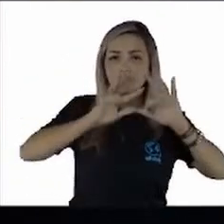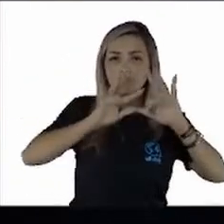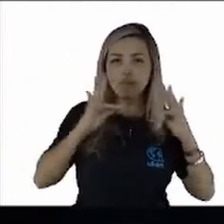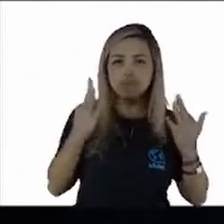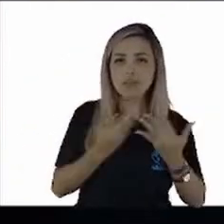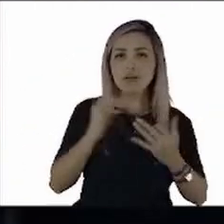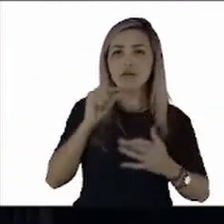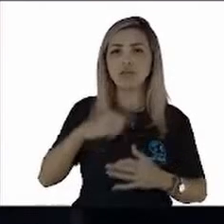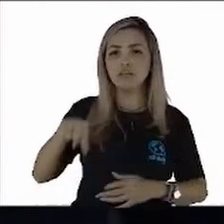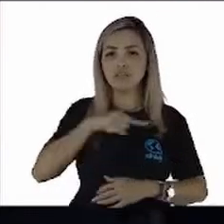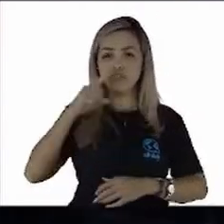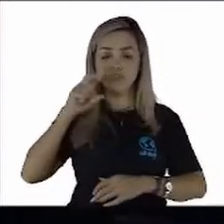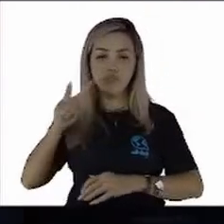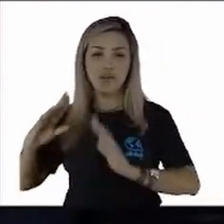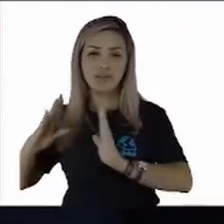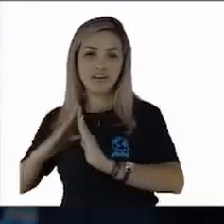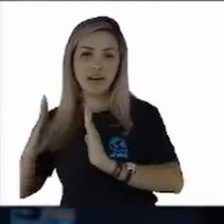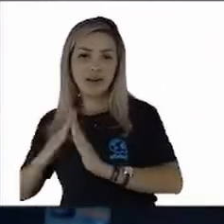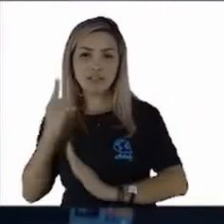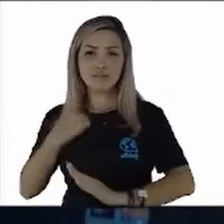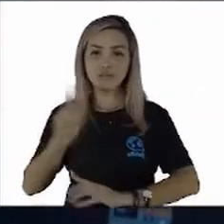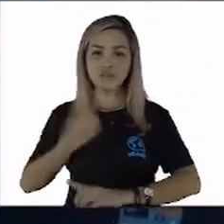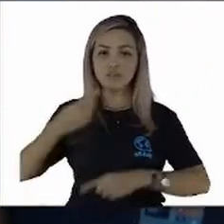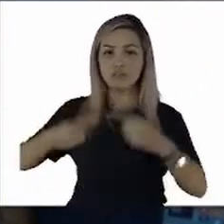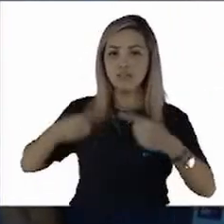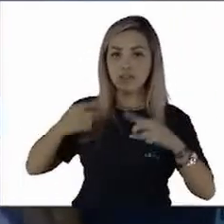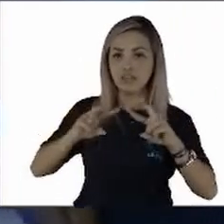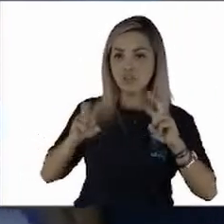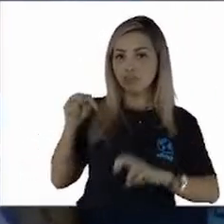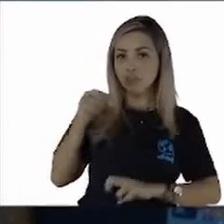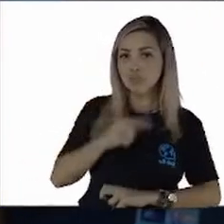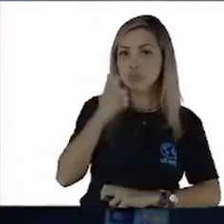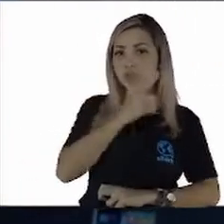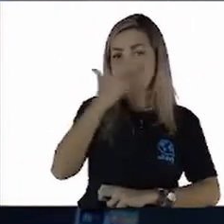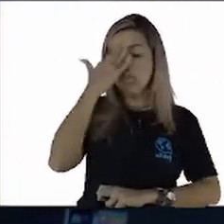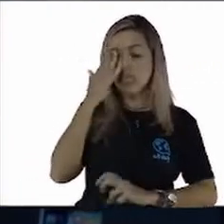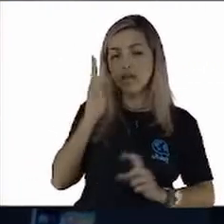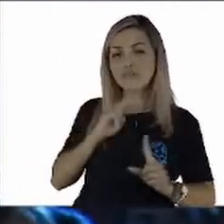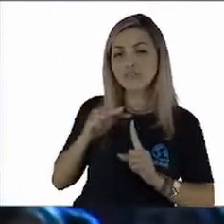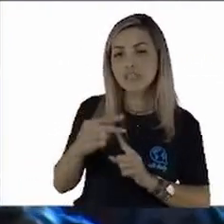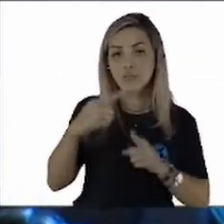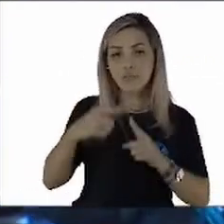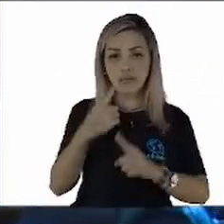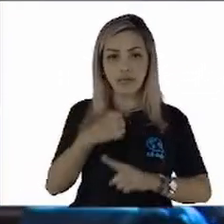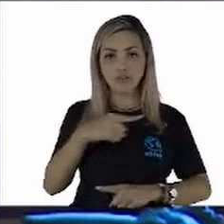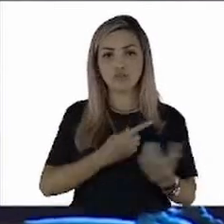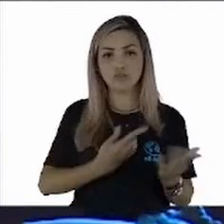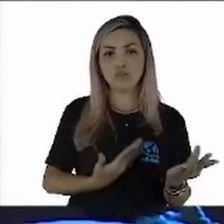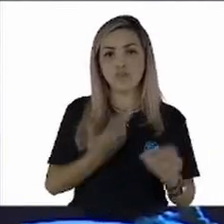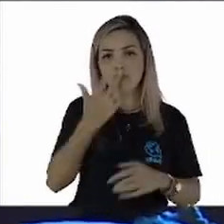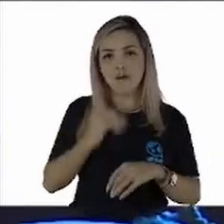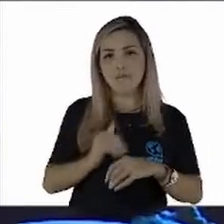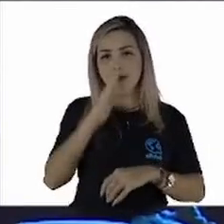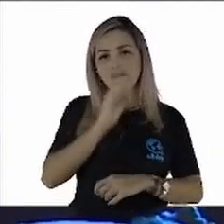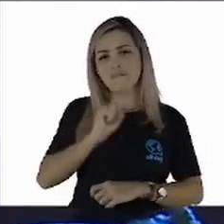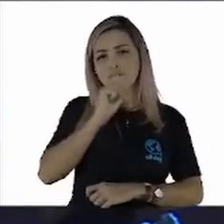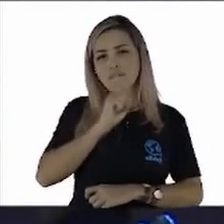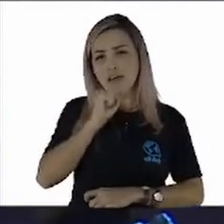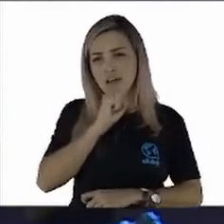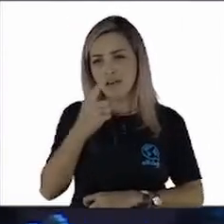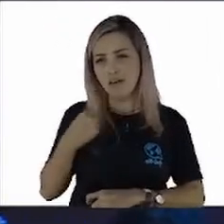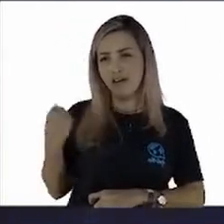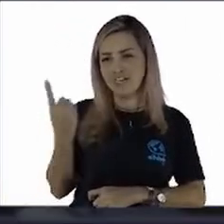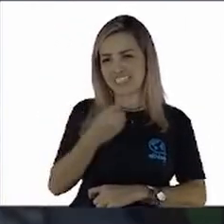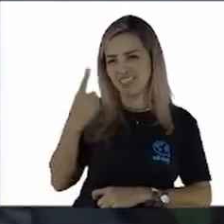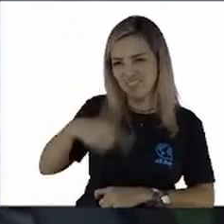pais, com o que a gente tiver em casa, para a gente debater sobre isso, entender a visão, porque a gente também, jovem, eu já sou um pouco mais velho, a gente jovem é ótimo, a